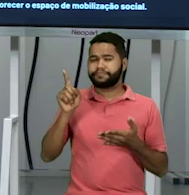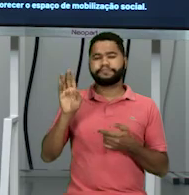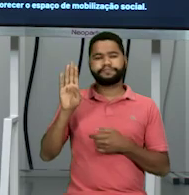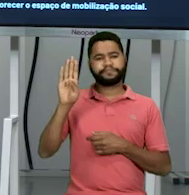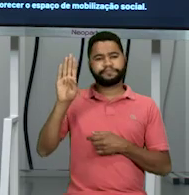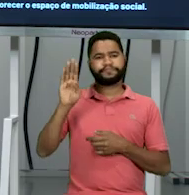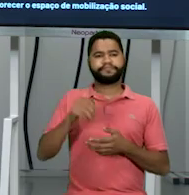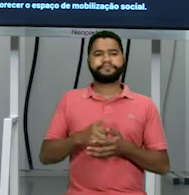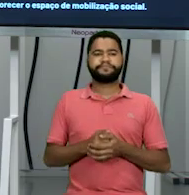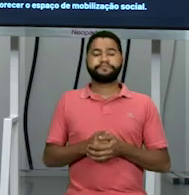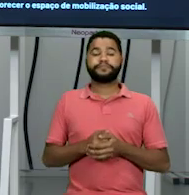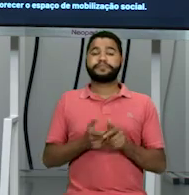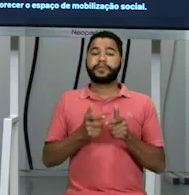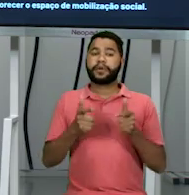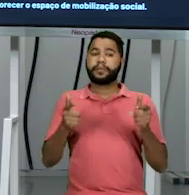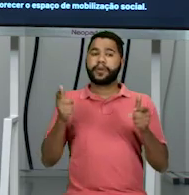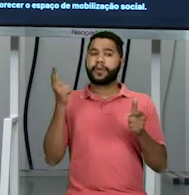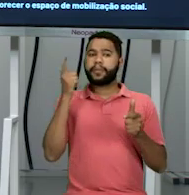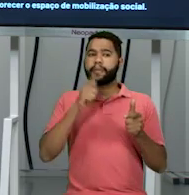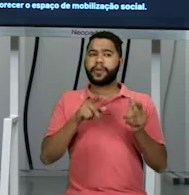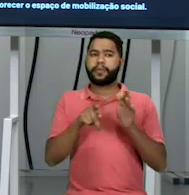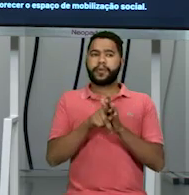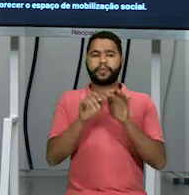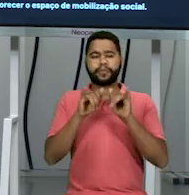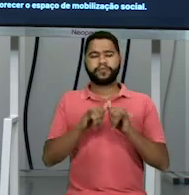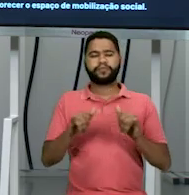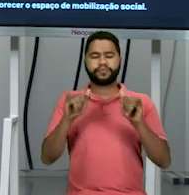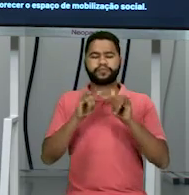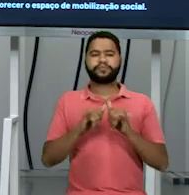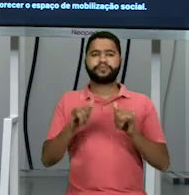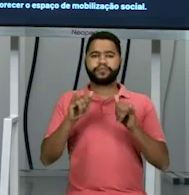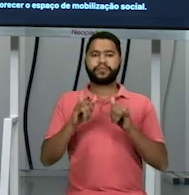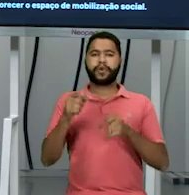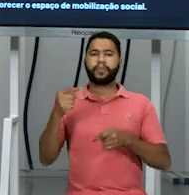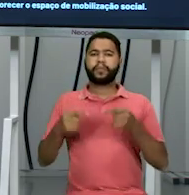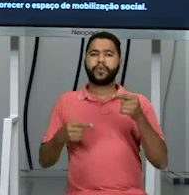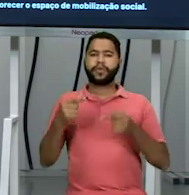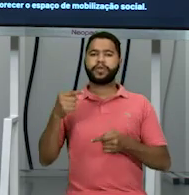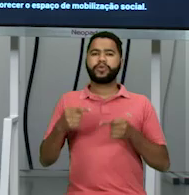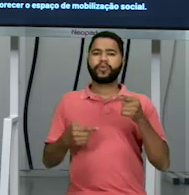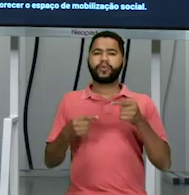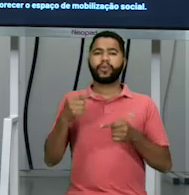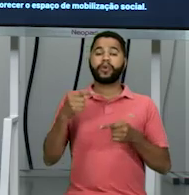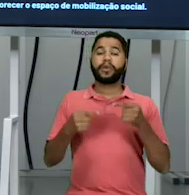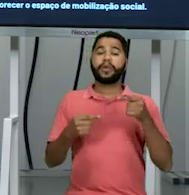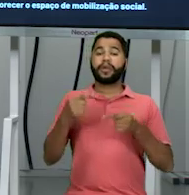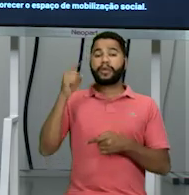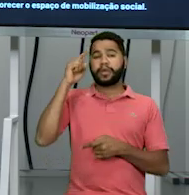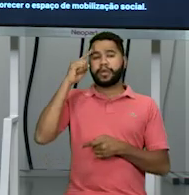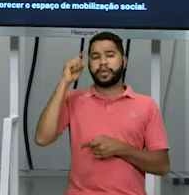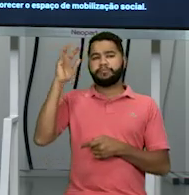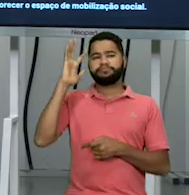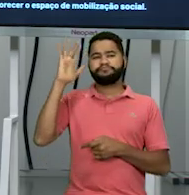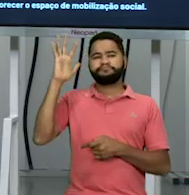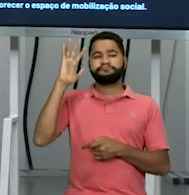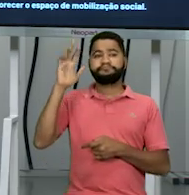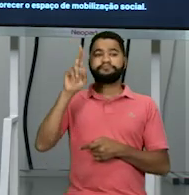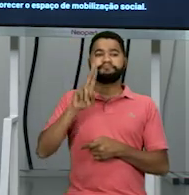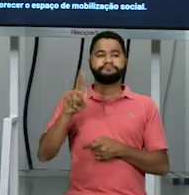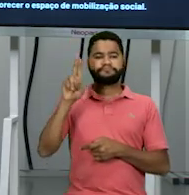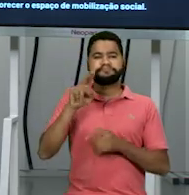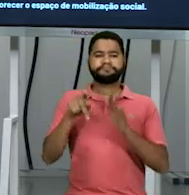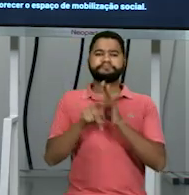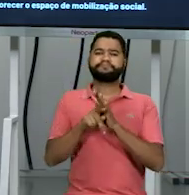Letra B, ampliar o alcance da propaganda político-ideológico, né? Chegar, né, utilizando-se de